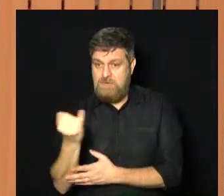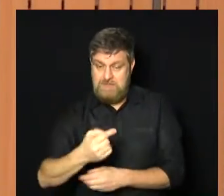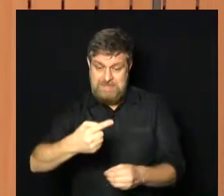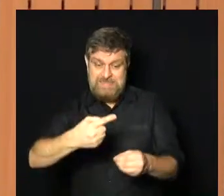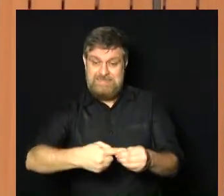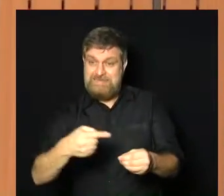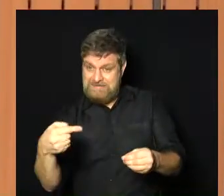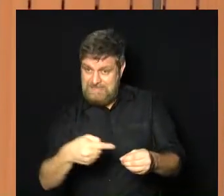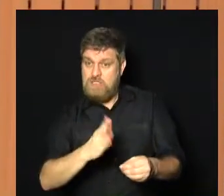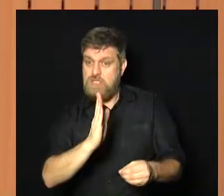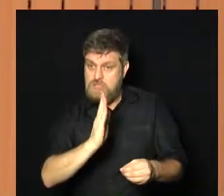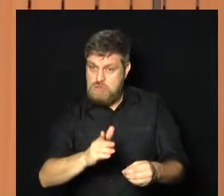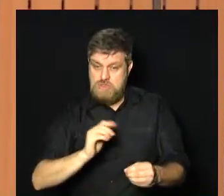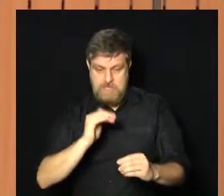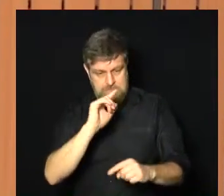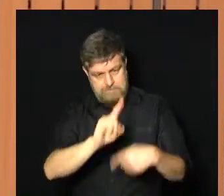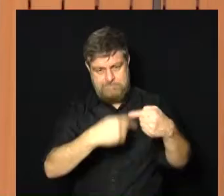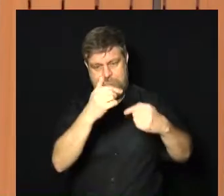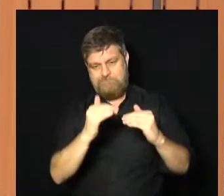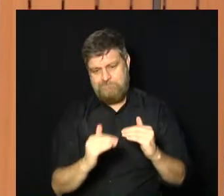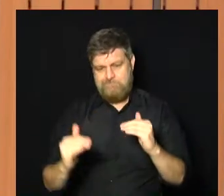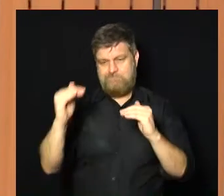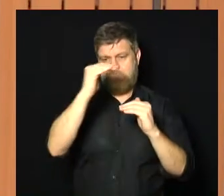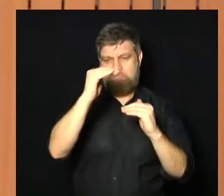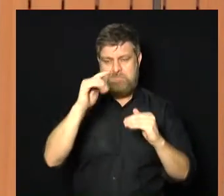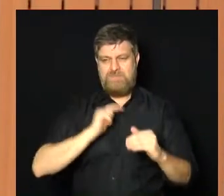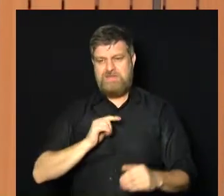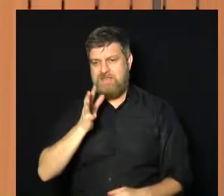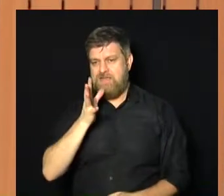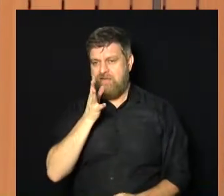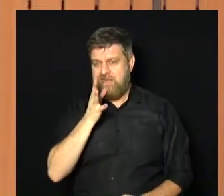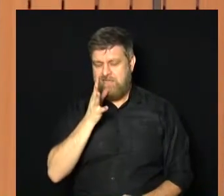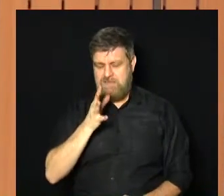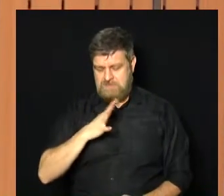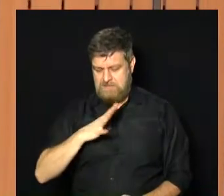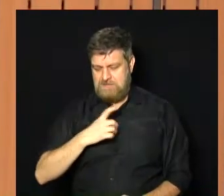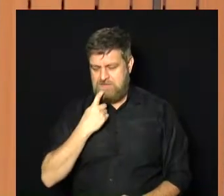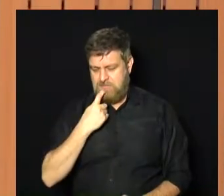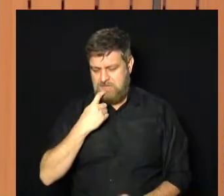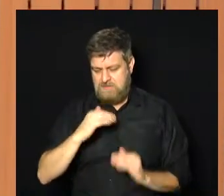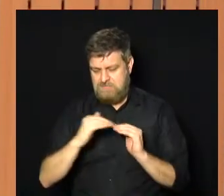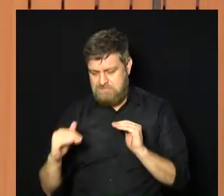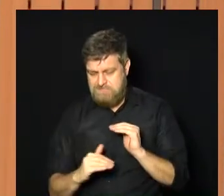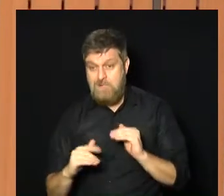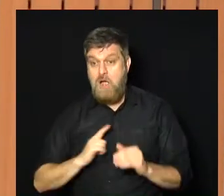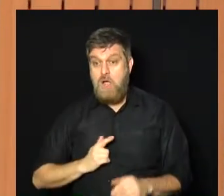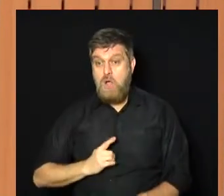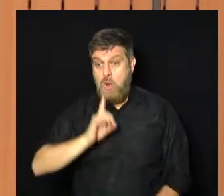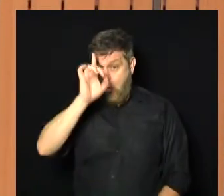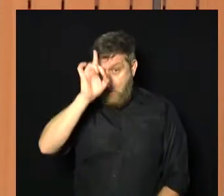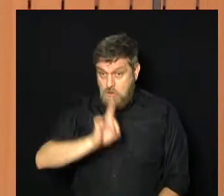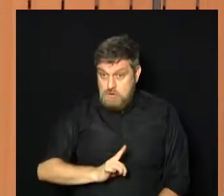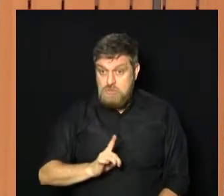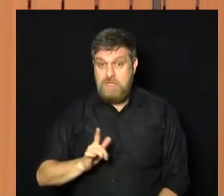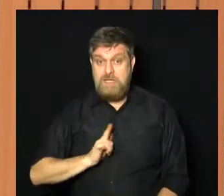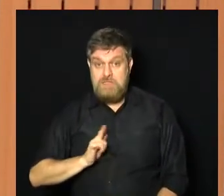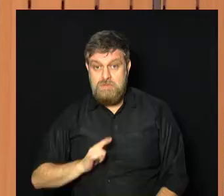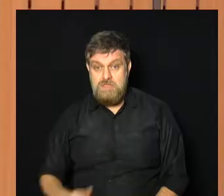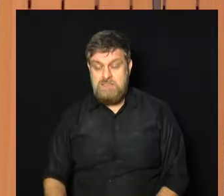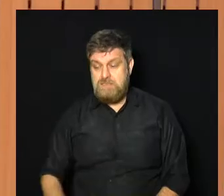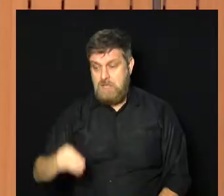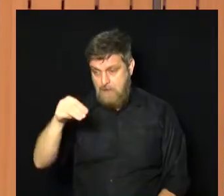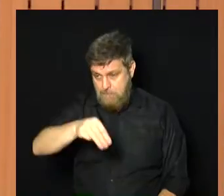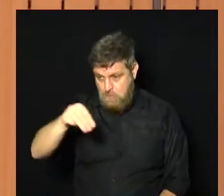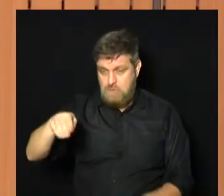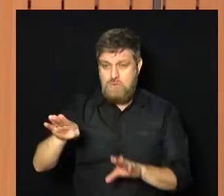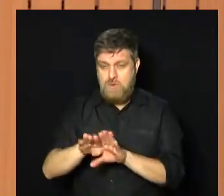já estão mais avançadas do que Campinas nesse direito de recepcionar, né, os direitos das monitoras,